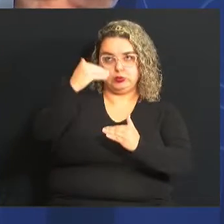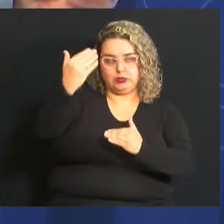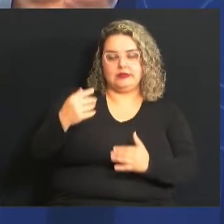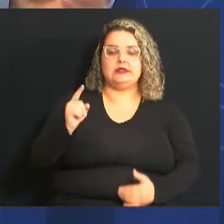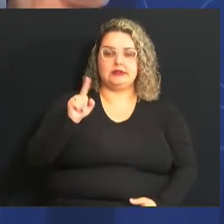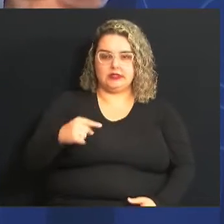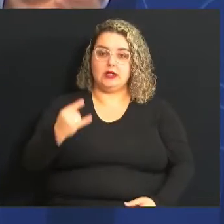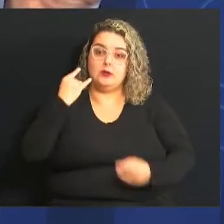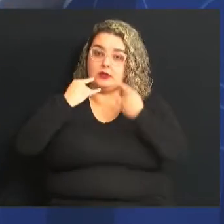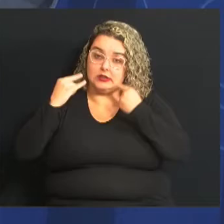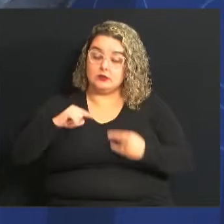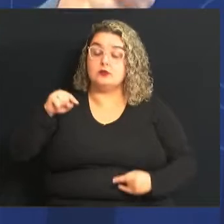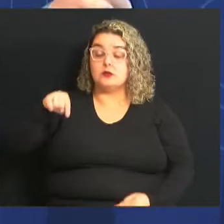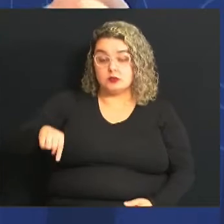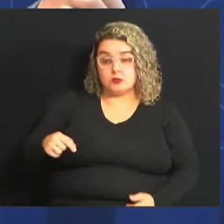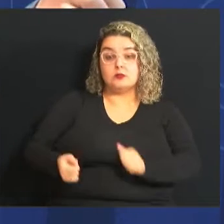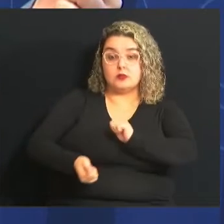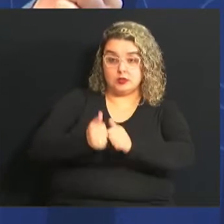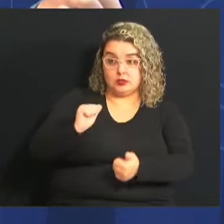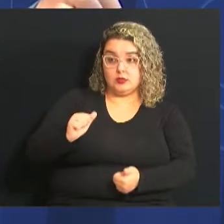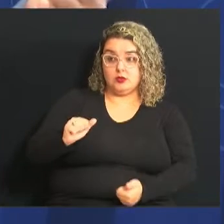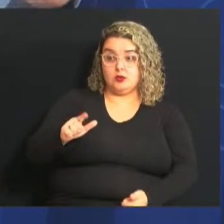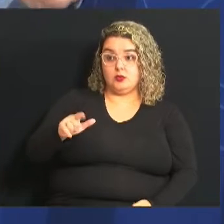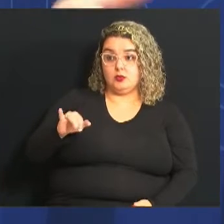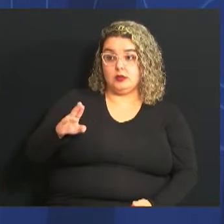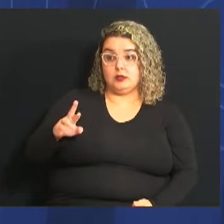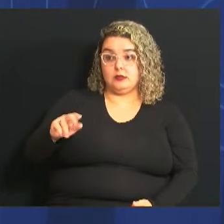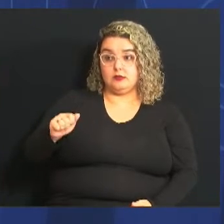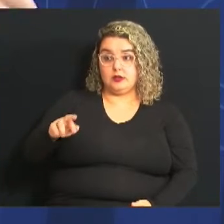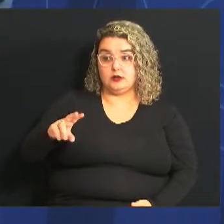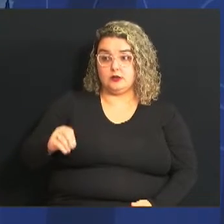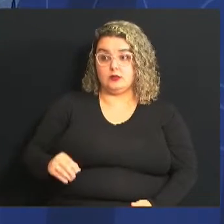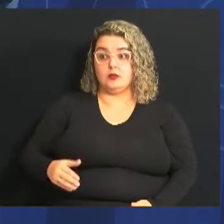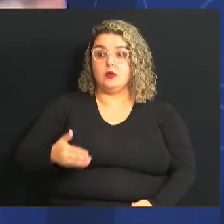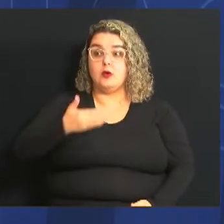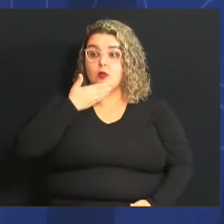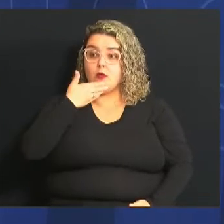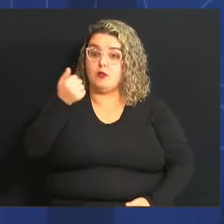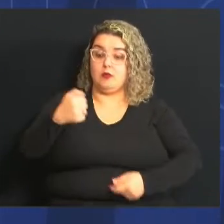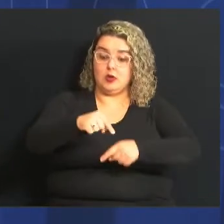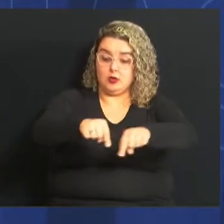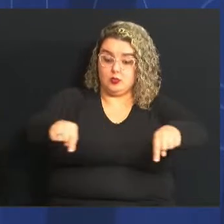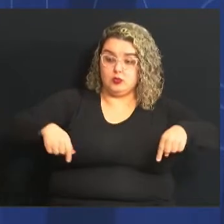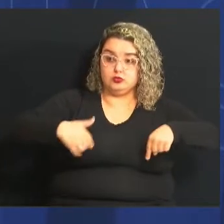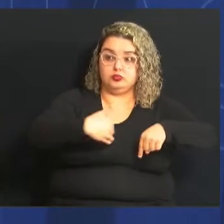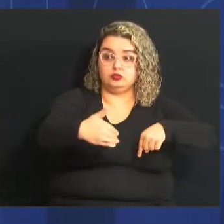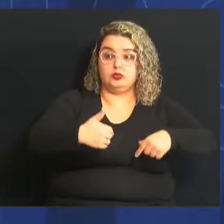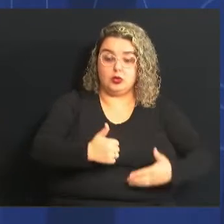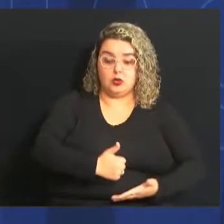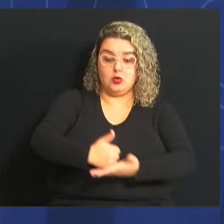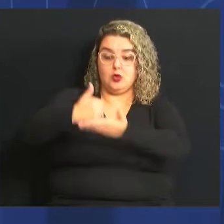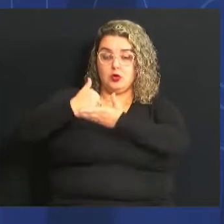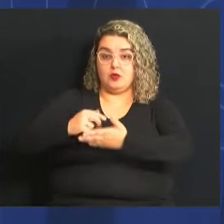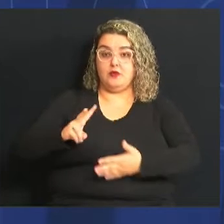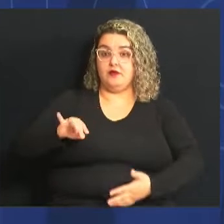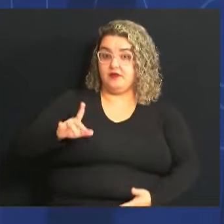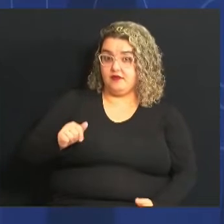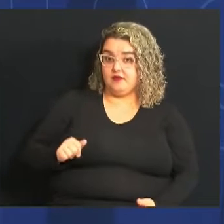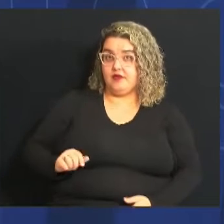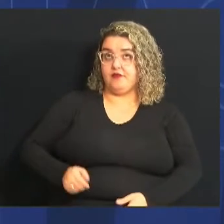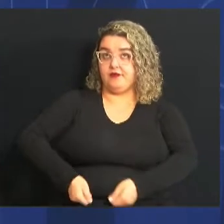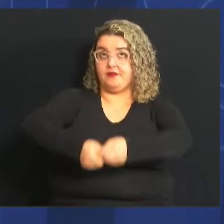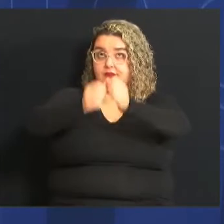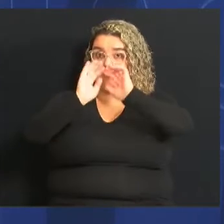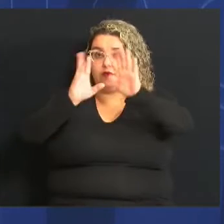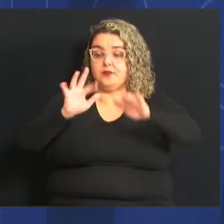sobre este jogo, o líbero Alê foi eleito o melhor em quadra, faturou o troféu Viva Vôlei. O Felipe